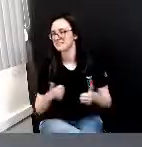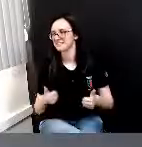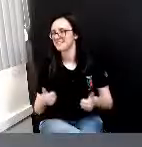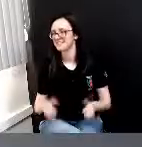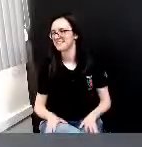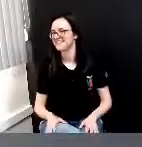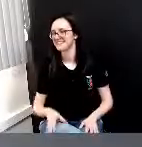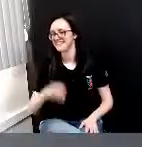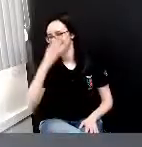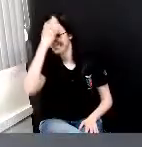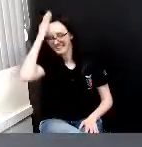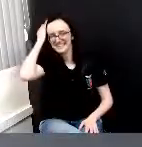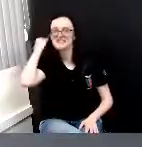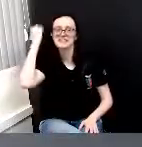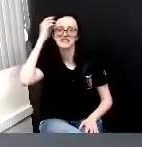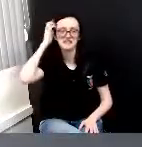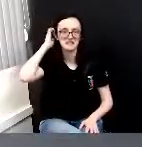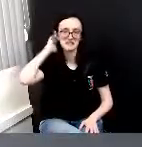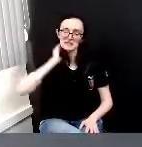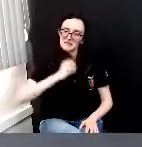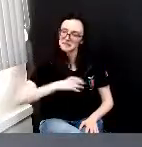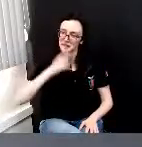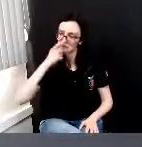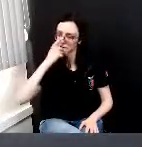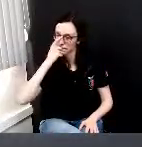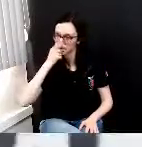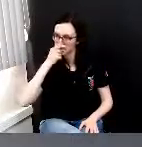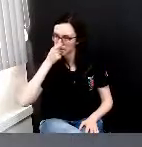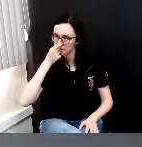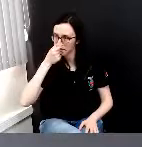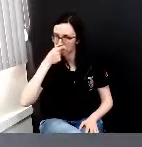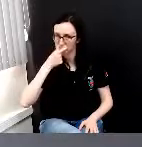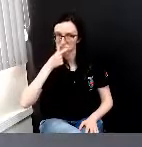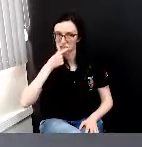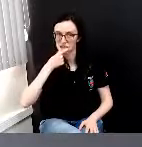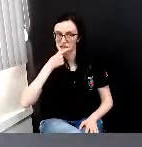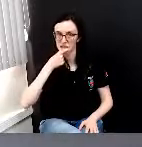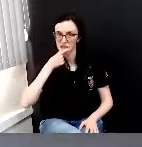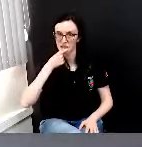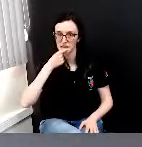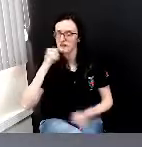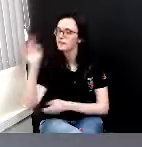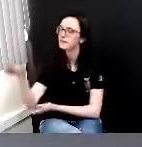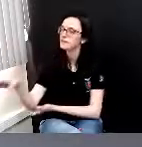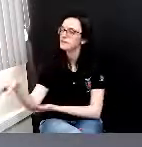O mosquito da dengue só se reproduz em água limpa. É